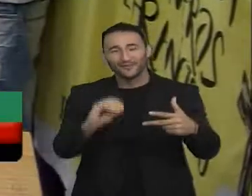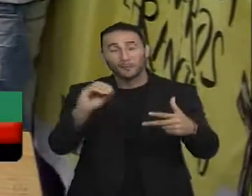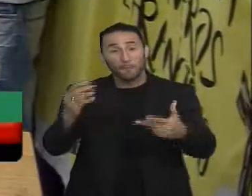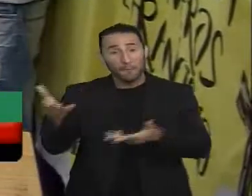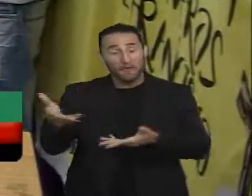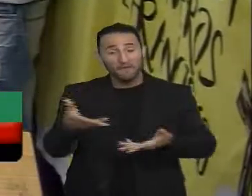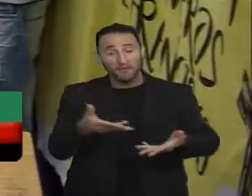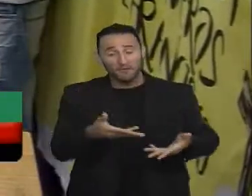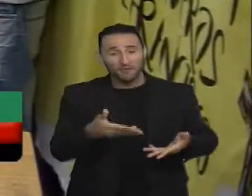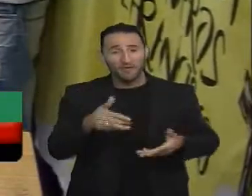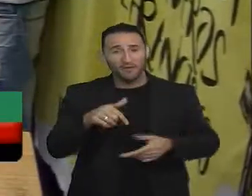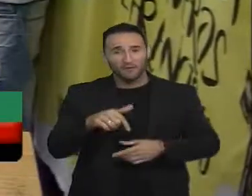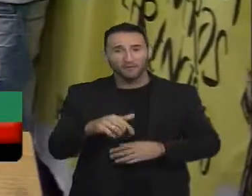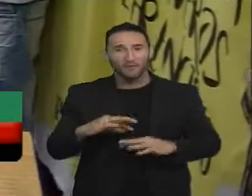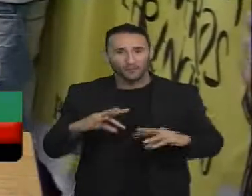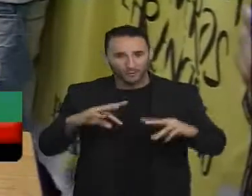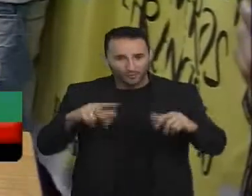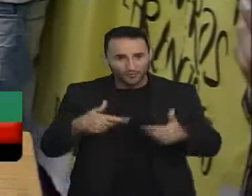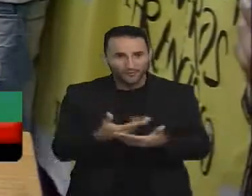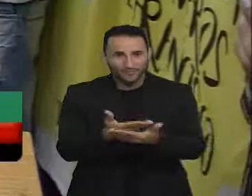Sejam bem-vindos a todos vocês.